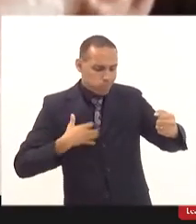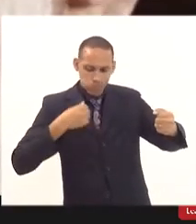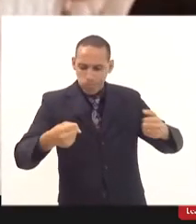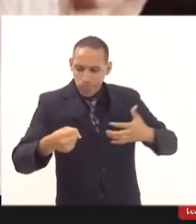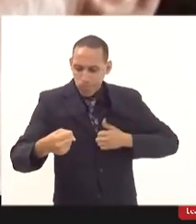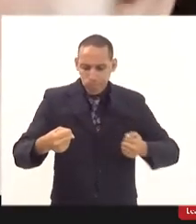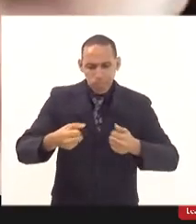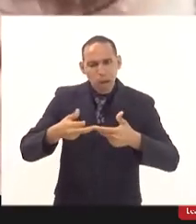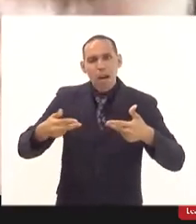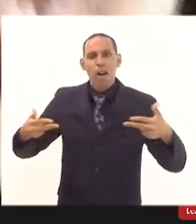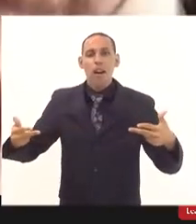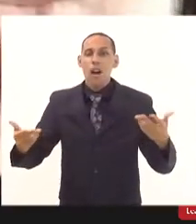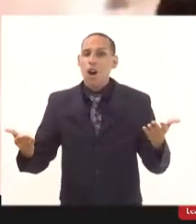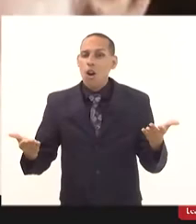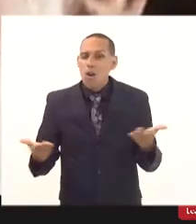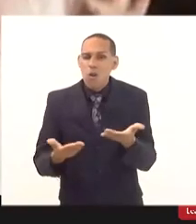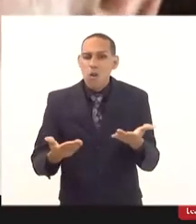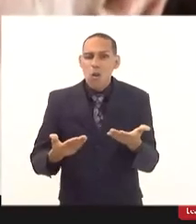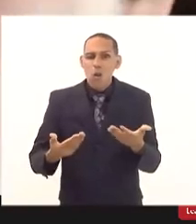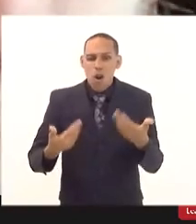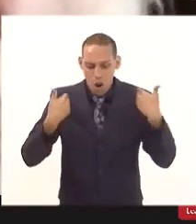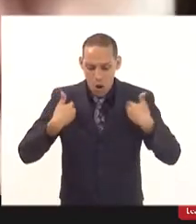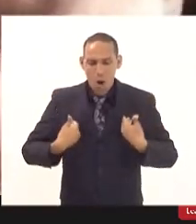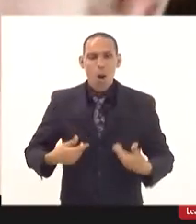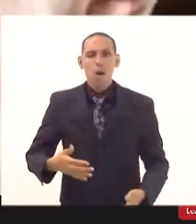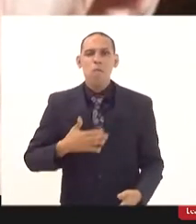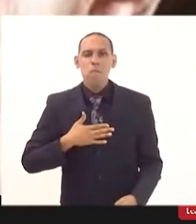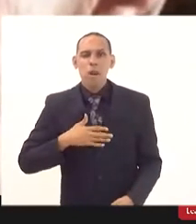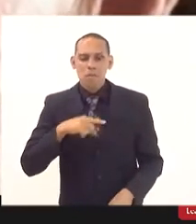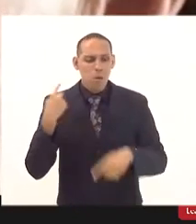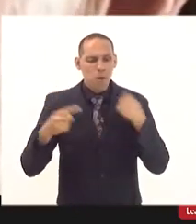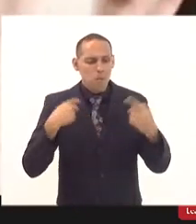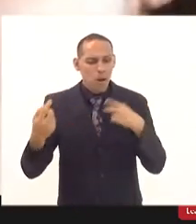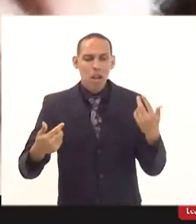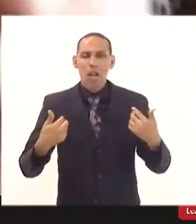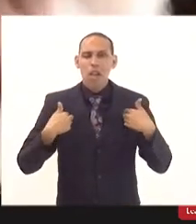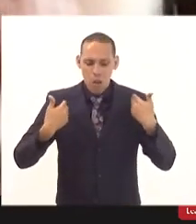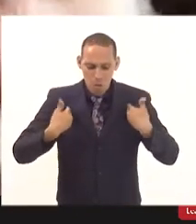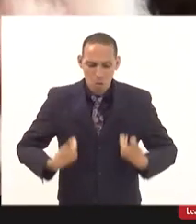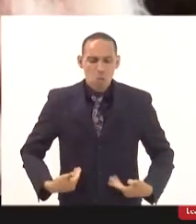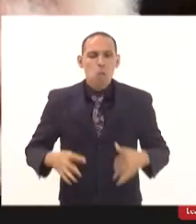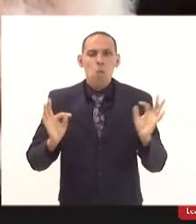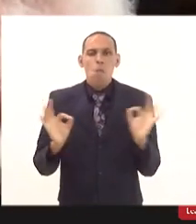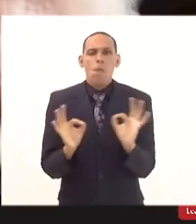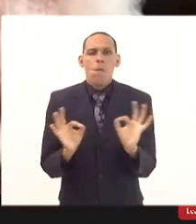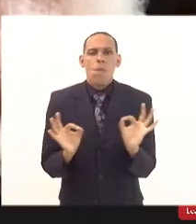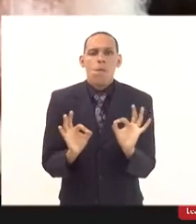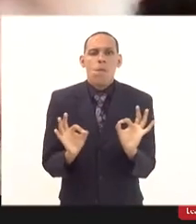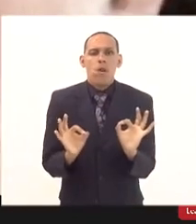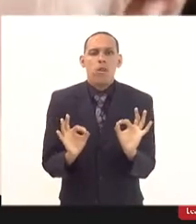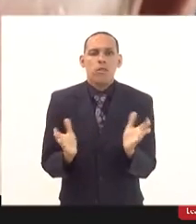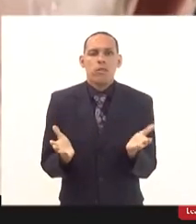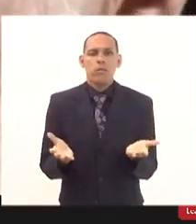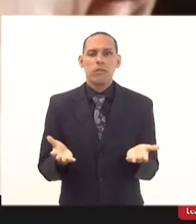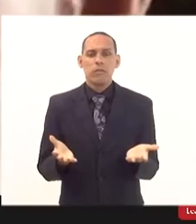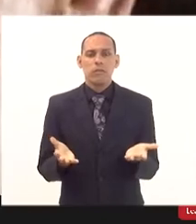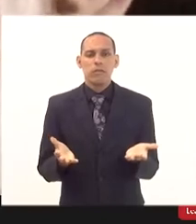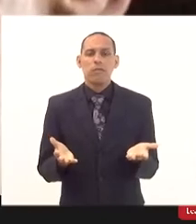e hoje meus cadáveres eu sou mais do estilo tudo o que não tem mais nada